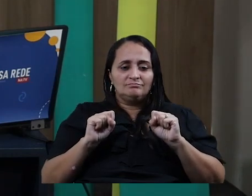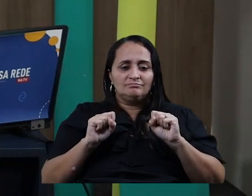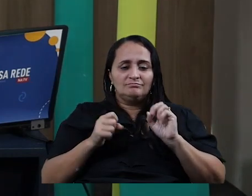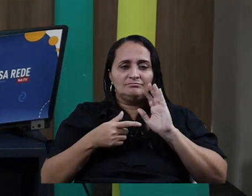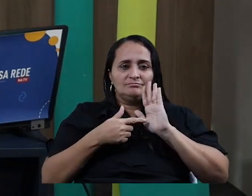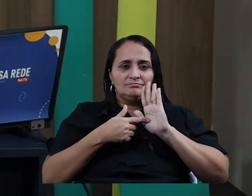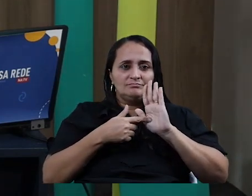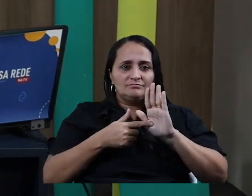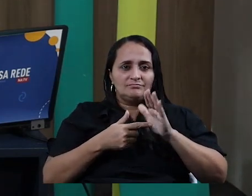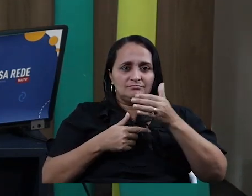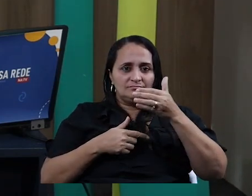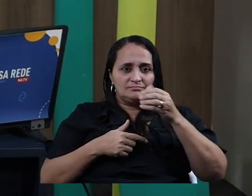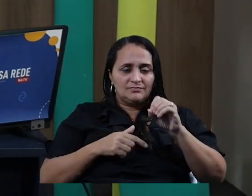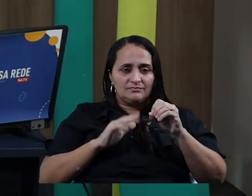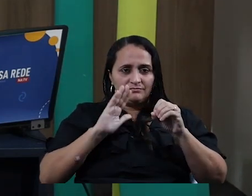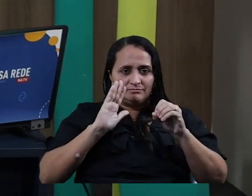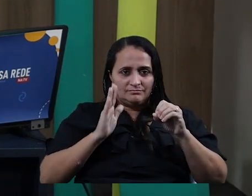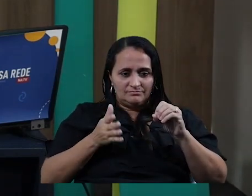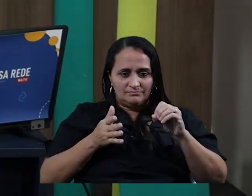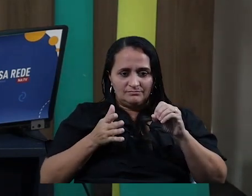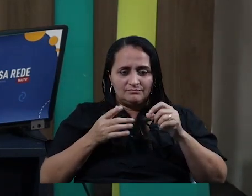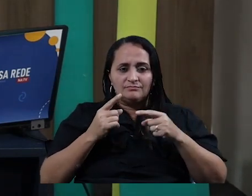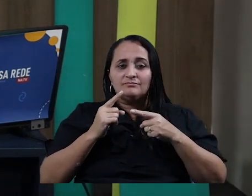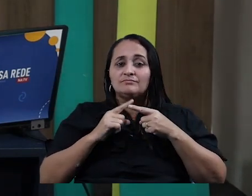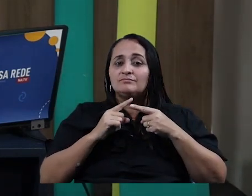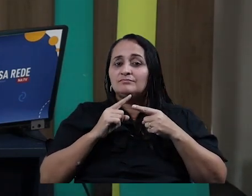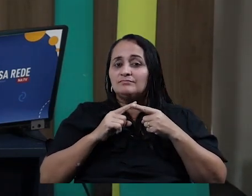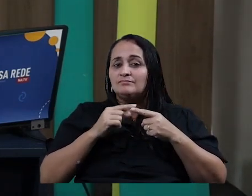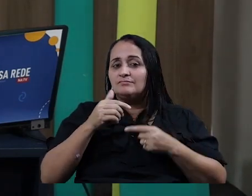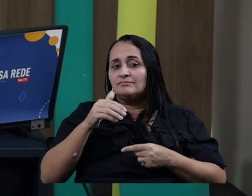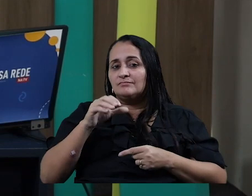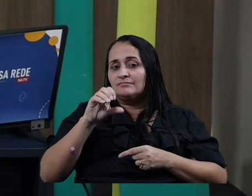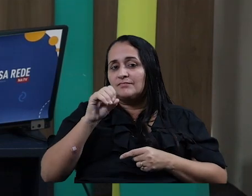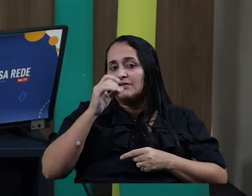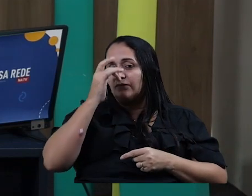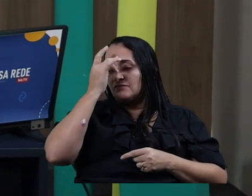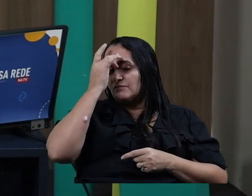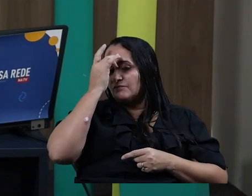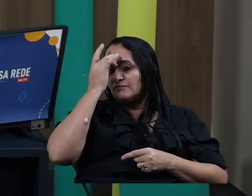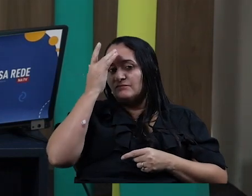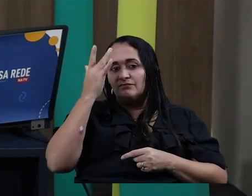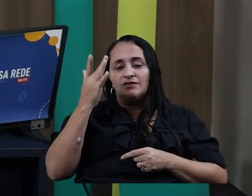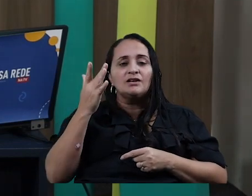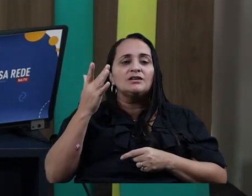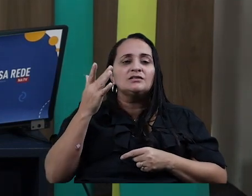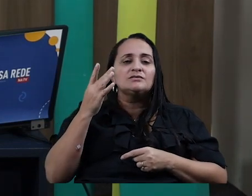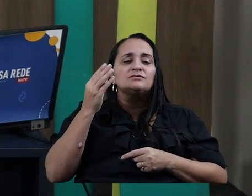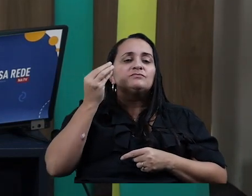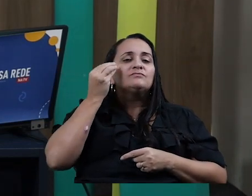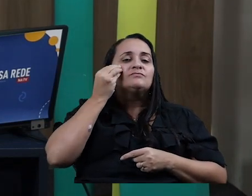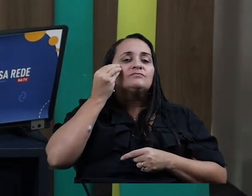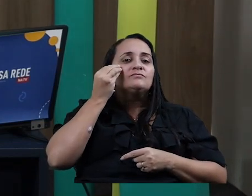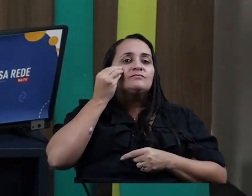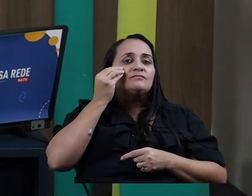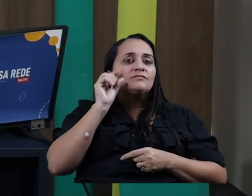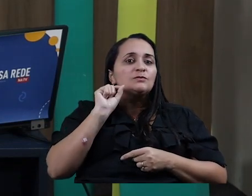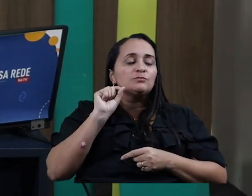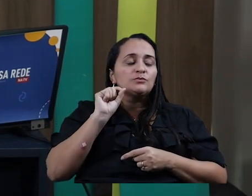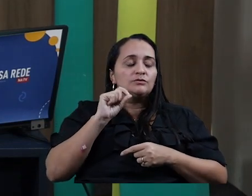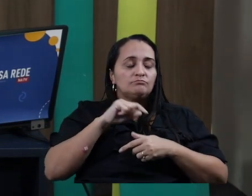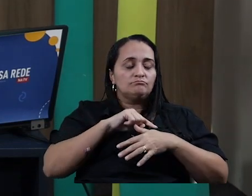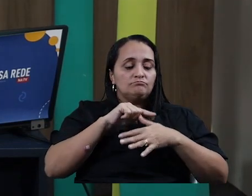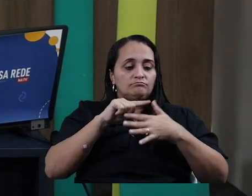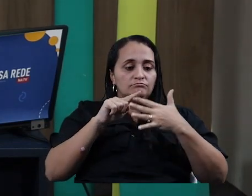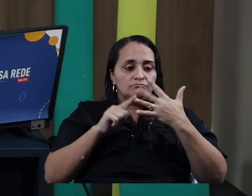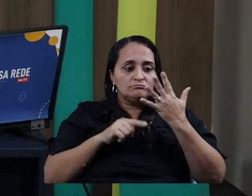para indicar que já tinha 10. Por quê? Porque 10 era fácil para ele, principalmente por causa dos dedos das mãos. Então, ele